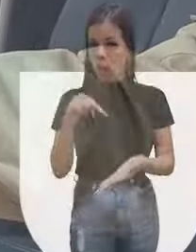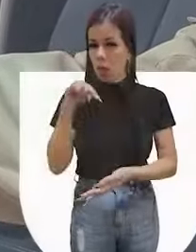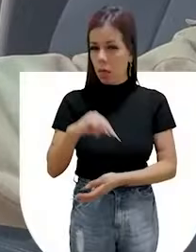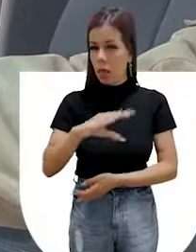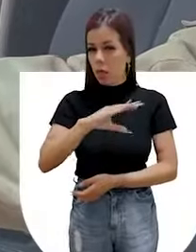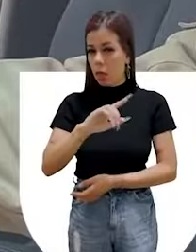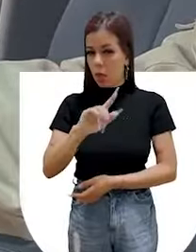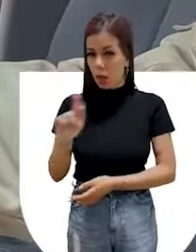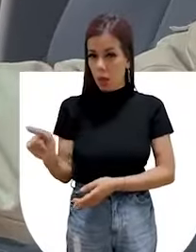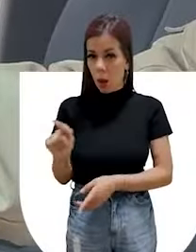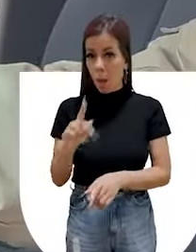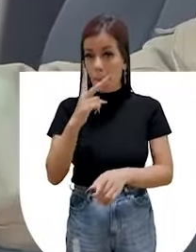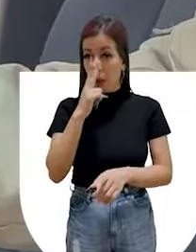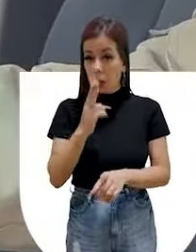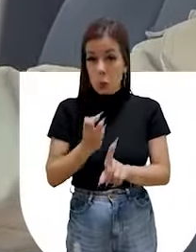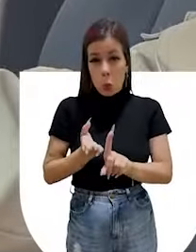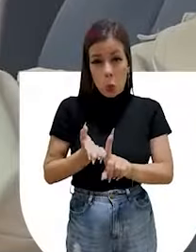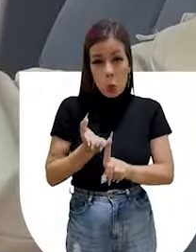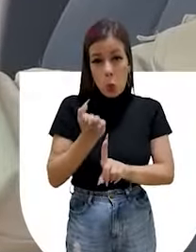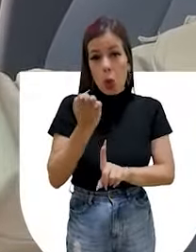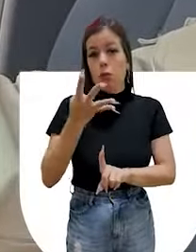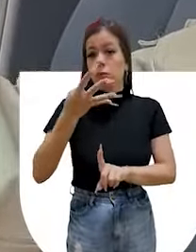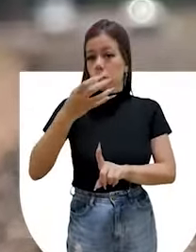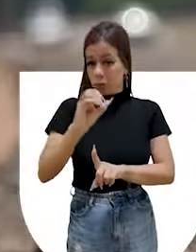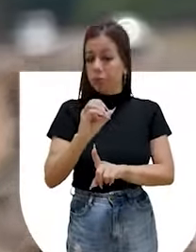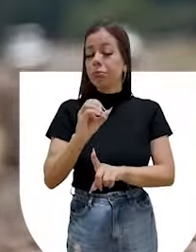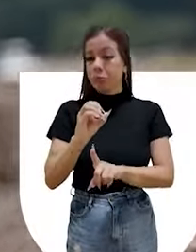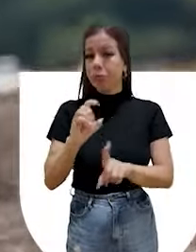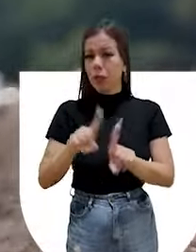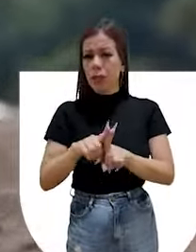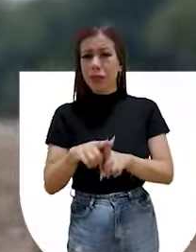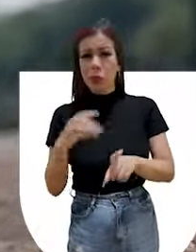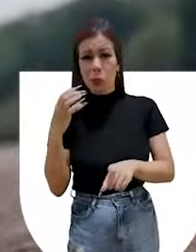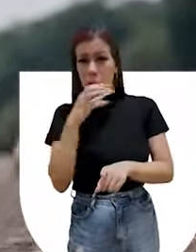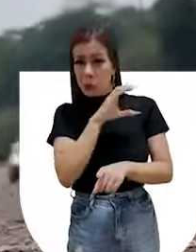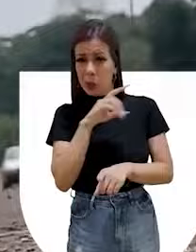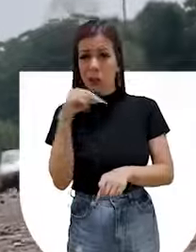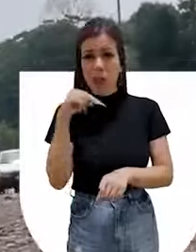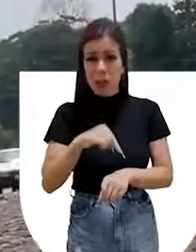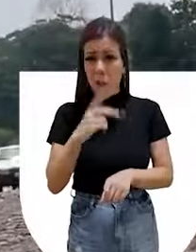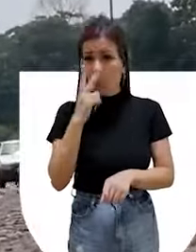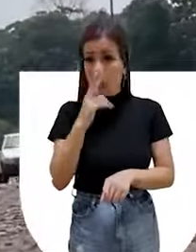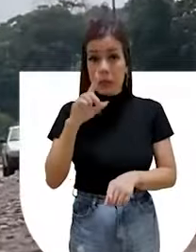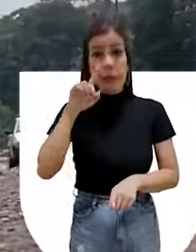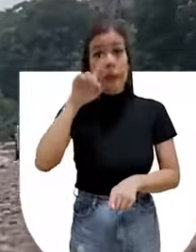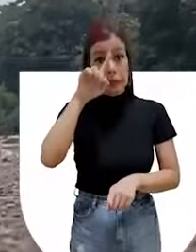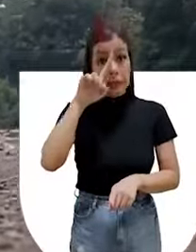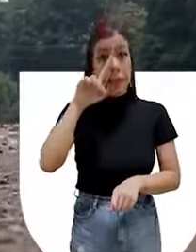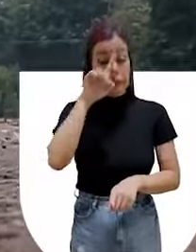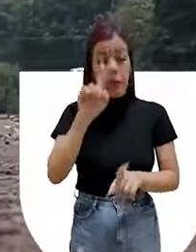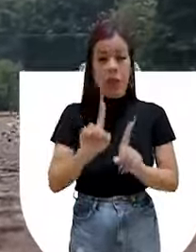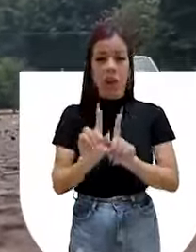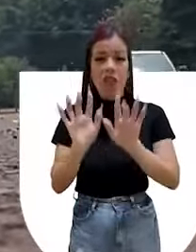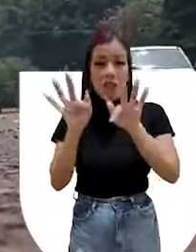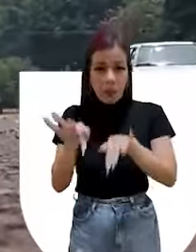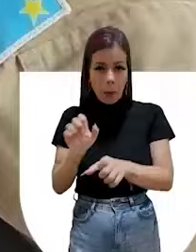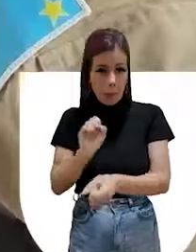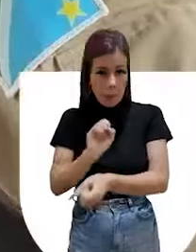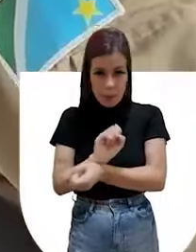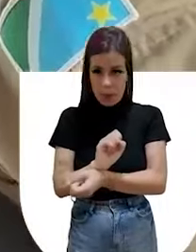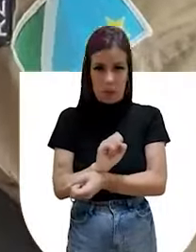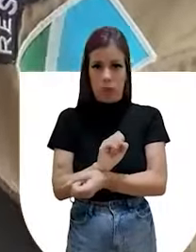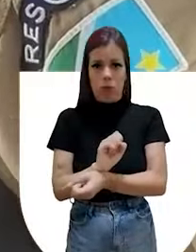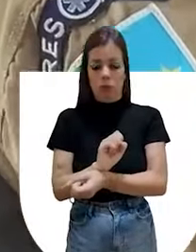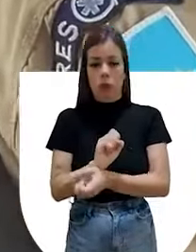Hoje, em Campo Grande, os termômetros estão beirando os 40 graus. E nesse calorão, os riscos não acabam após estacionar o carro.